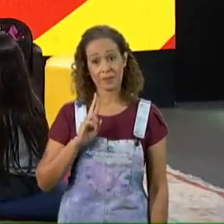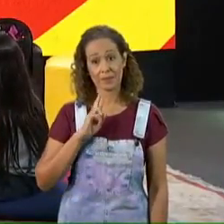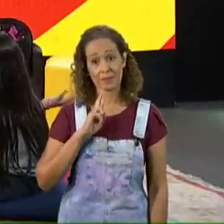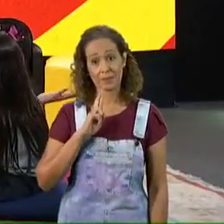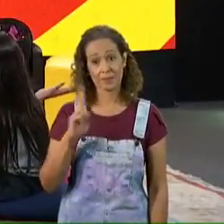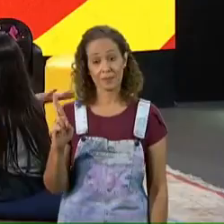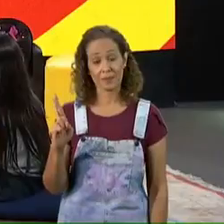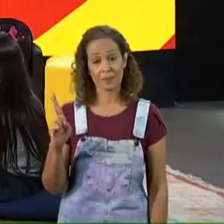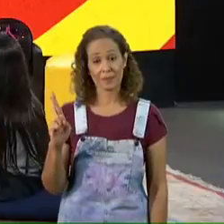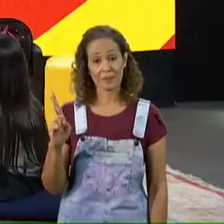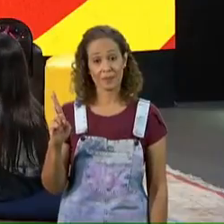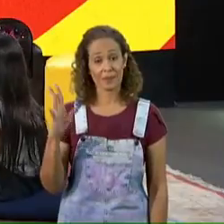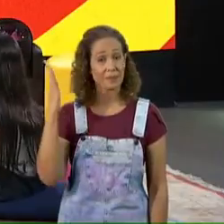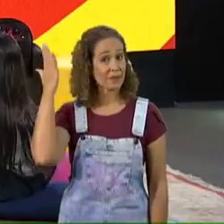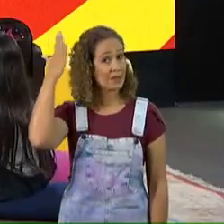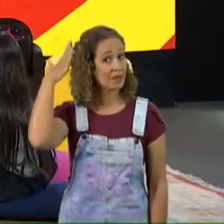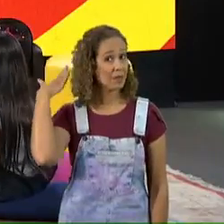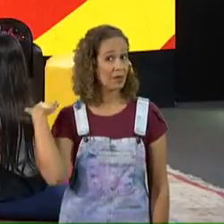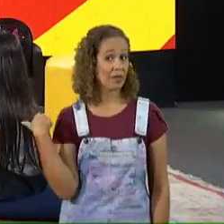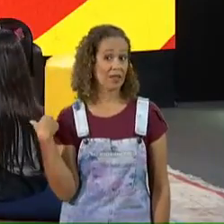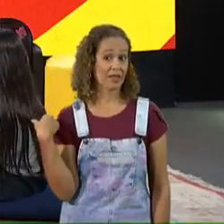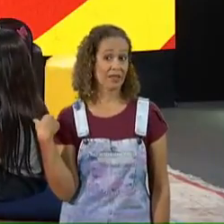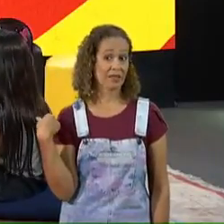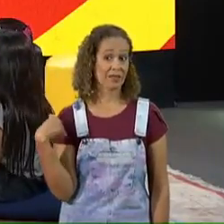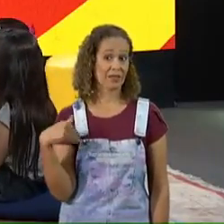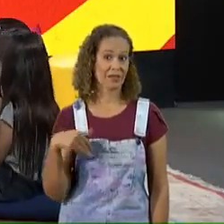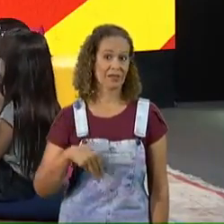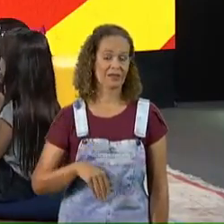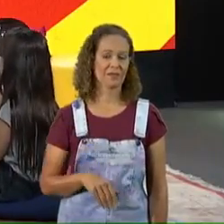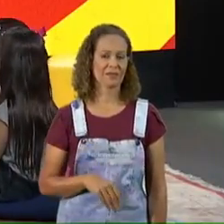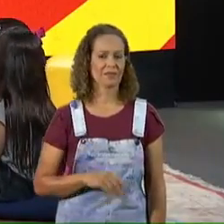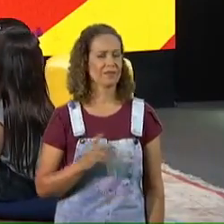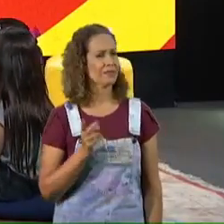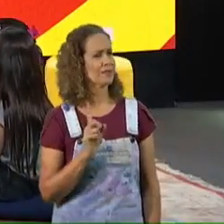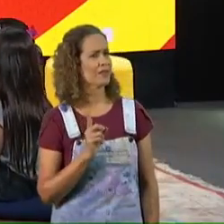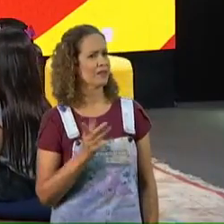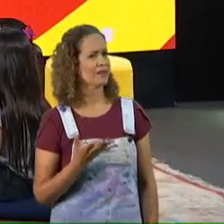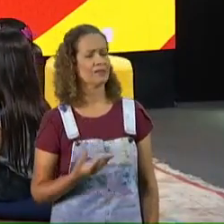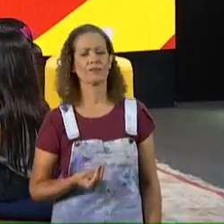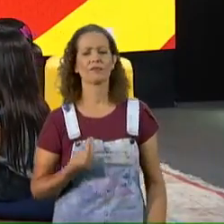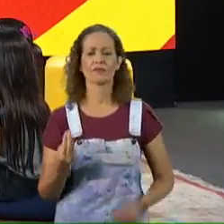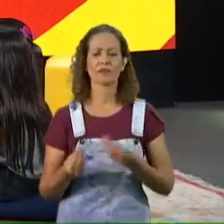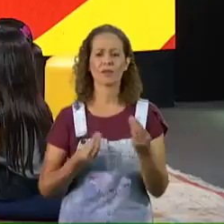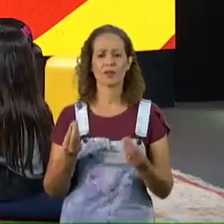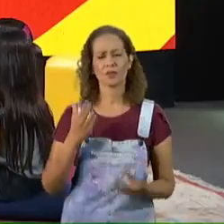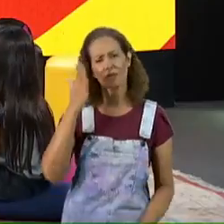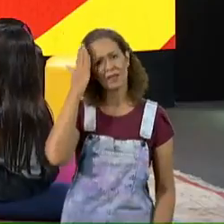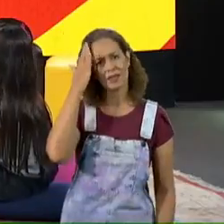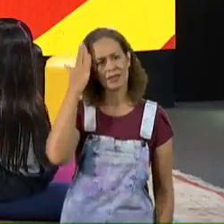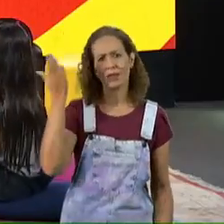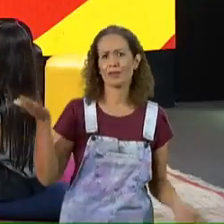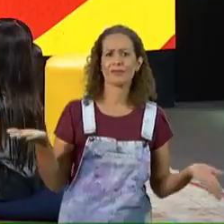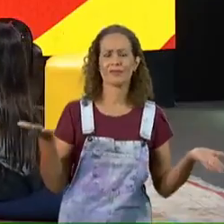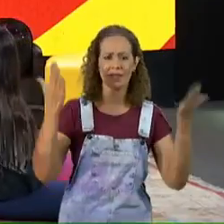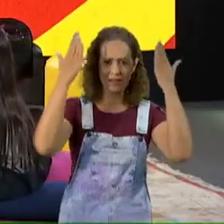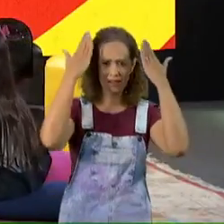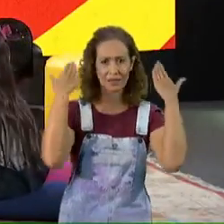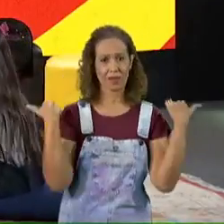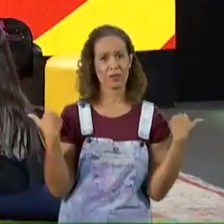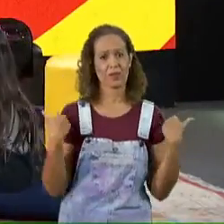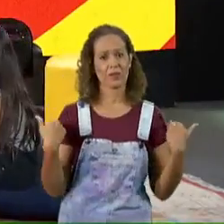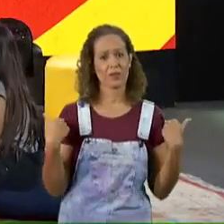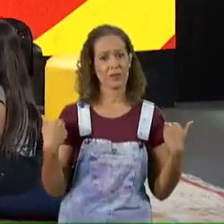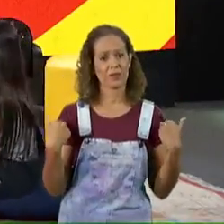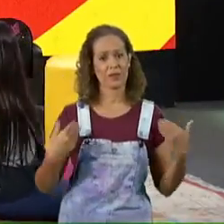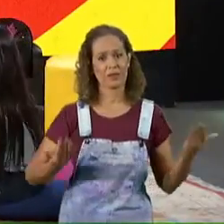Tem cabelo grande? Não. Mas como a gente vai saber se o personagem tem cabelo grande? É mulher,